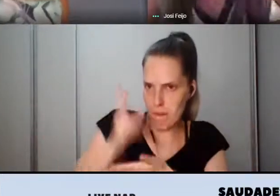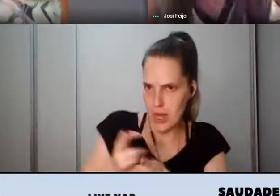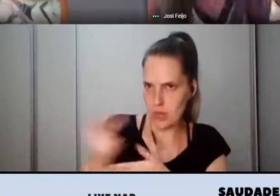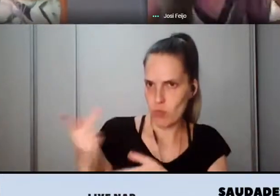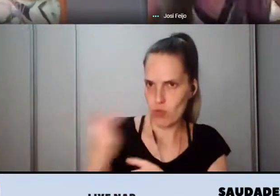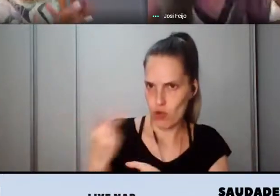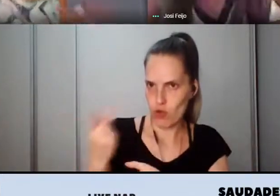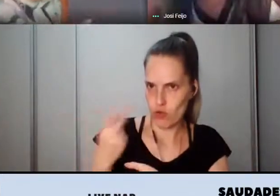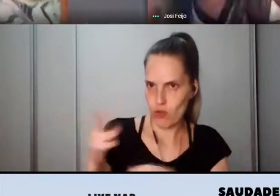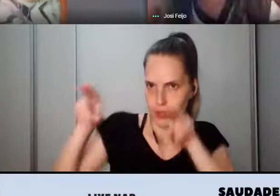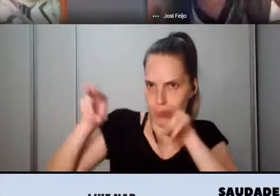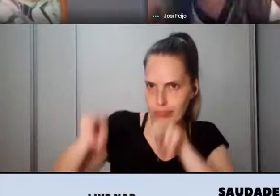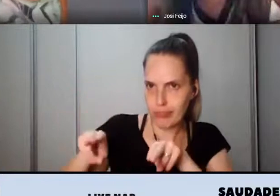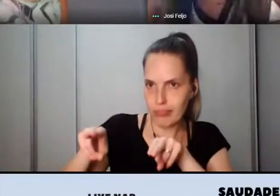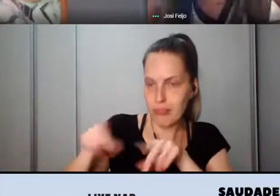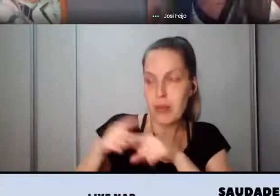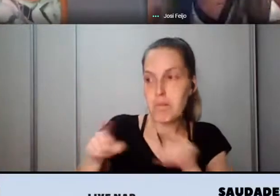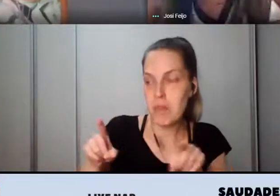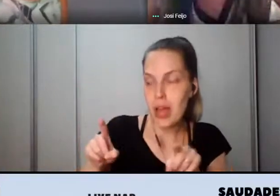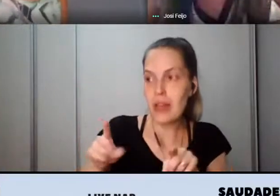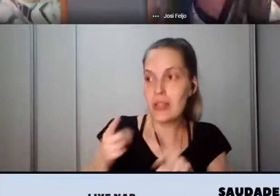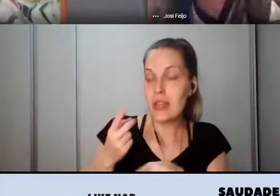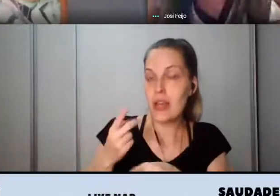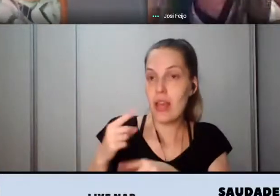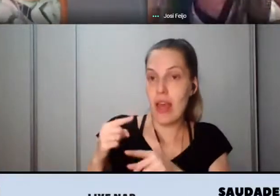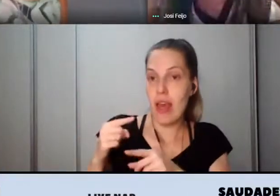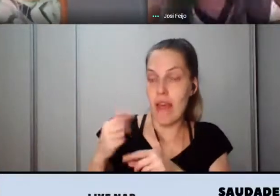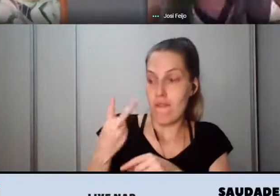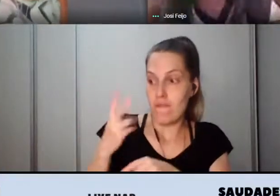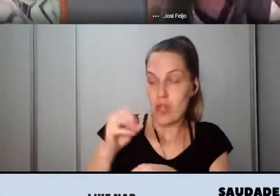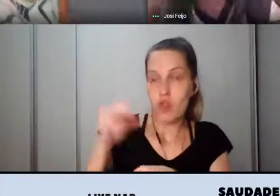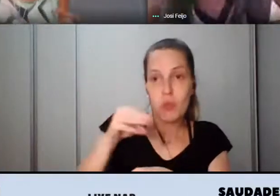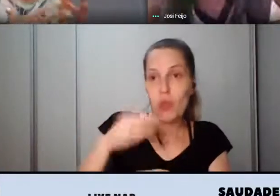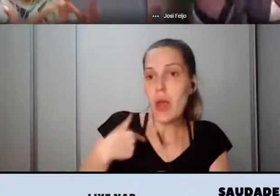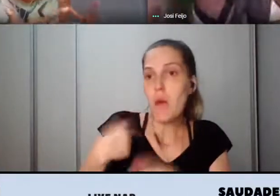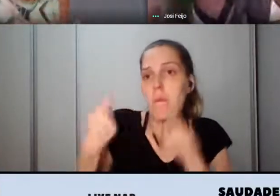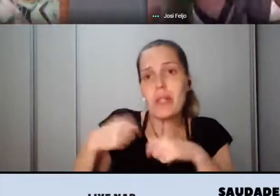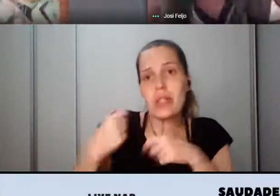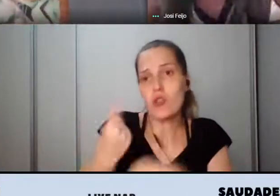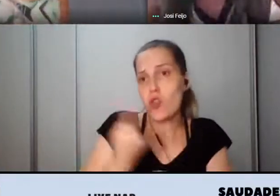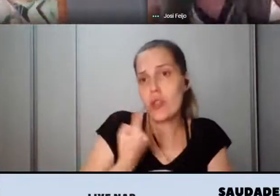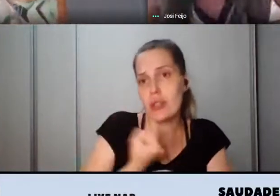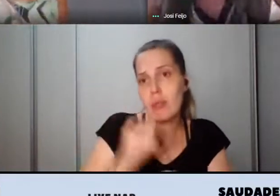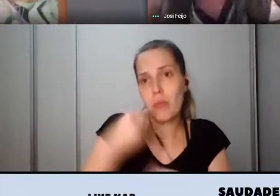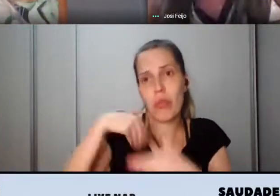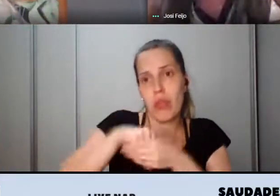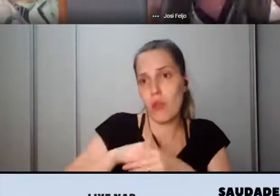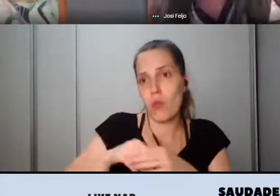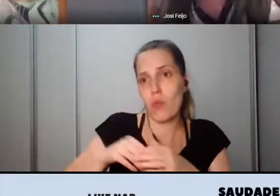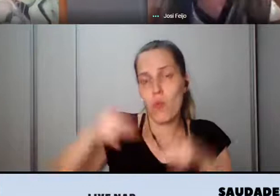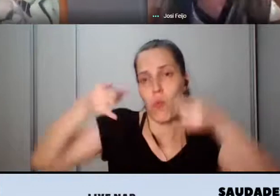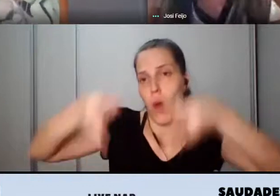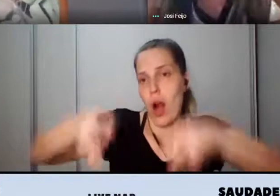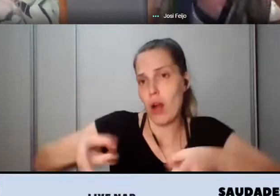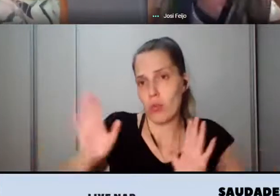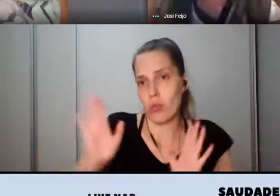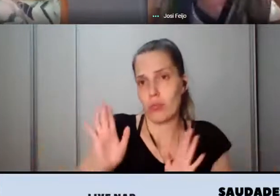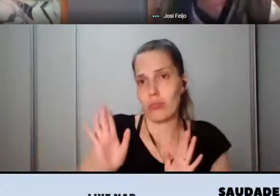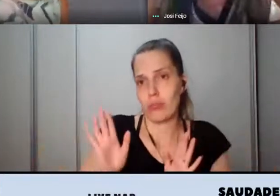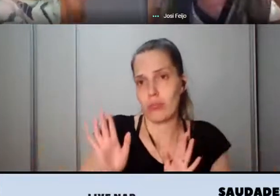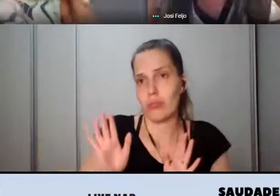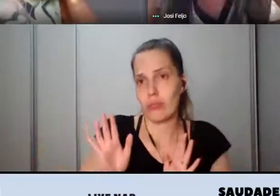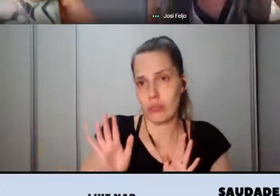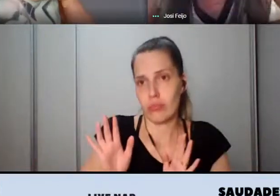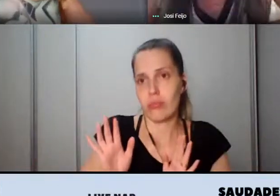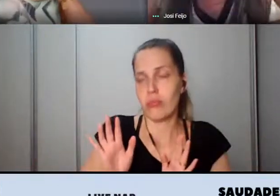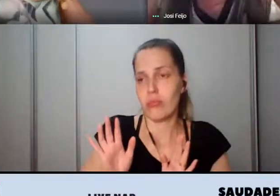20 minutos eu preciso ficar dentro do quarto sozinho, né? Então, assim, vou te pedir essa gentileza. Tenho